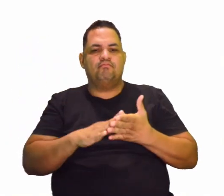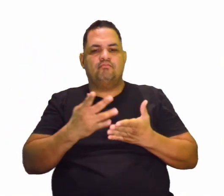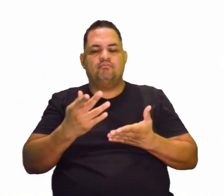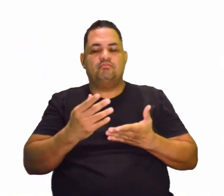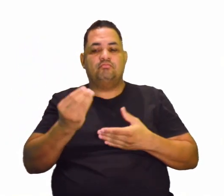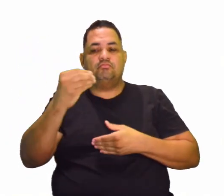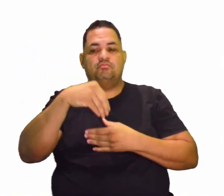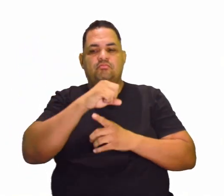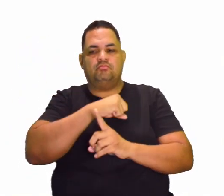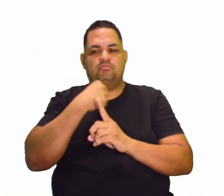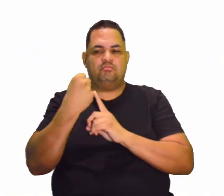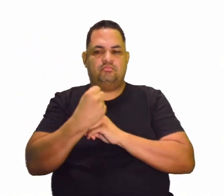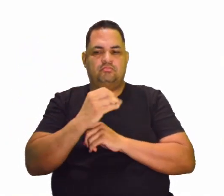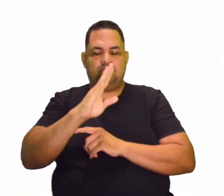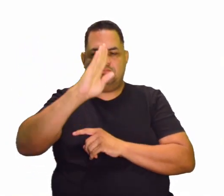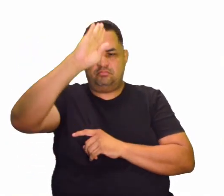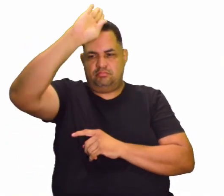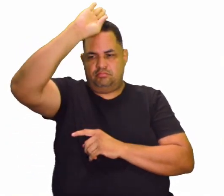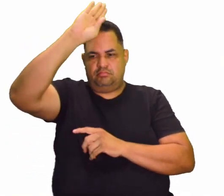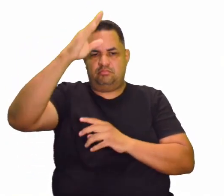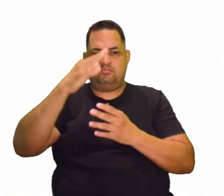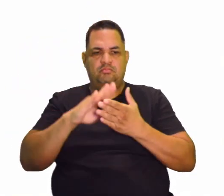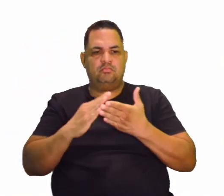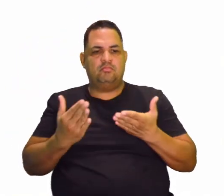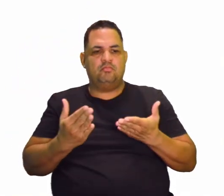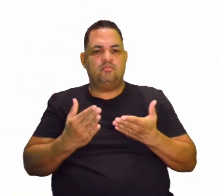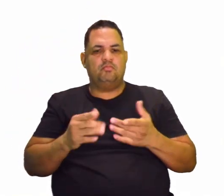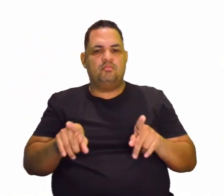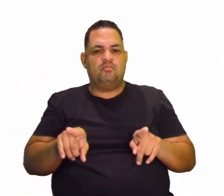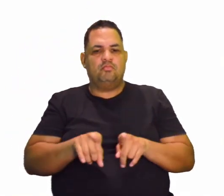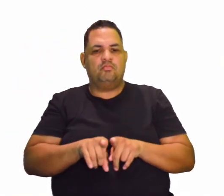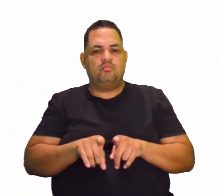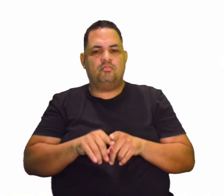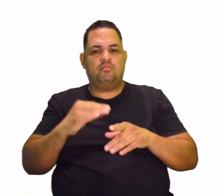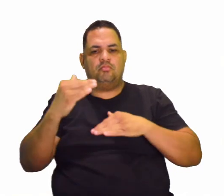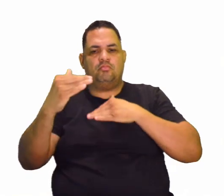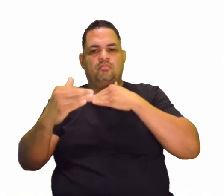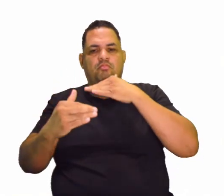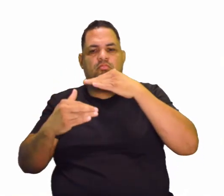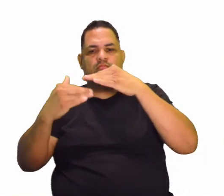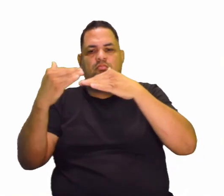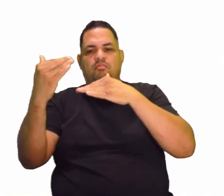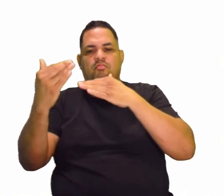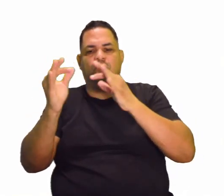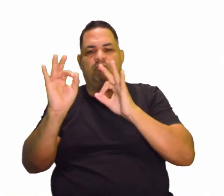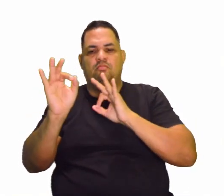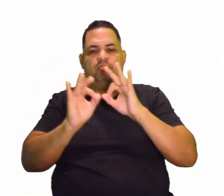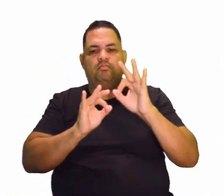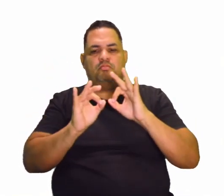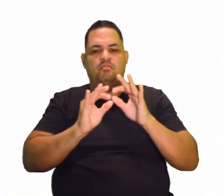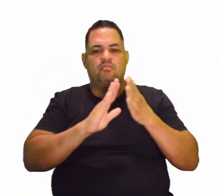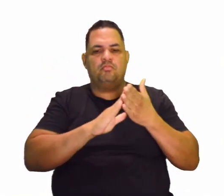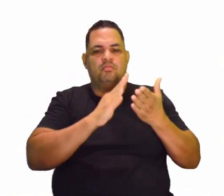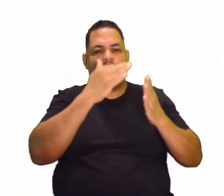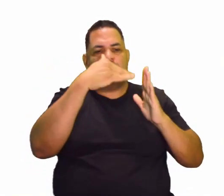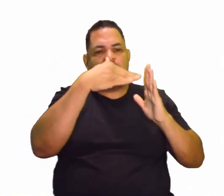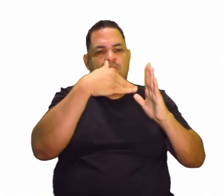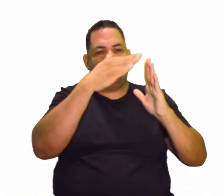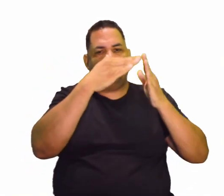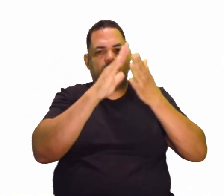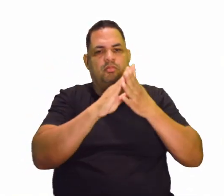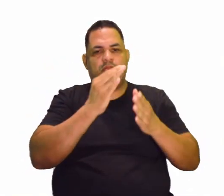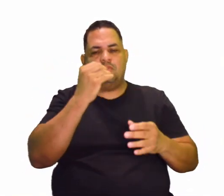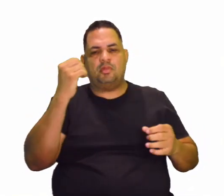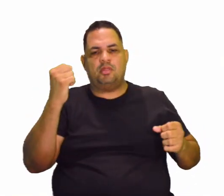sociedade romana, e também desenvolviam muita ornamentação de prédios, principalmente